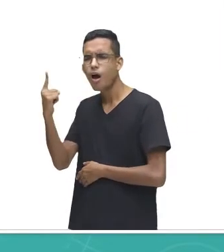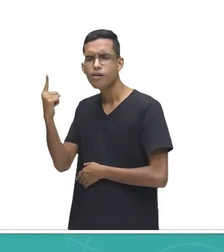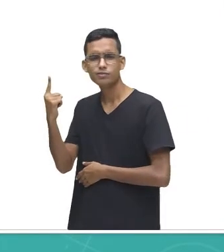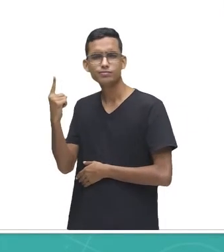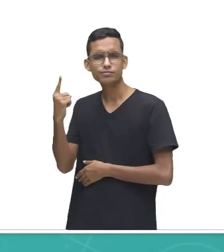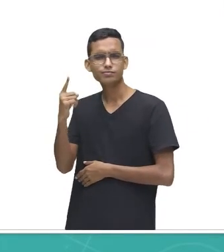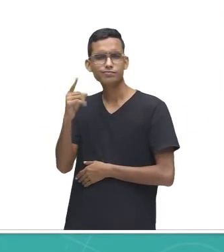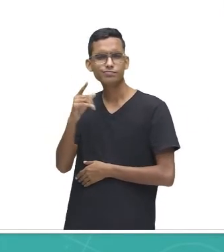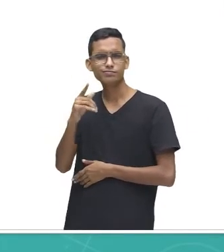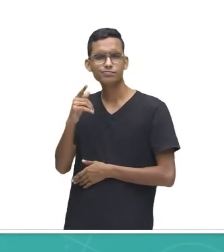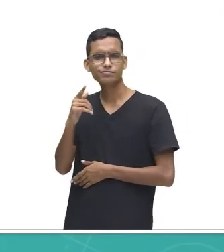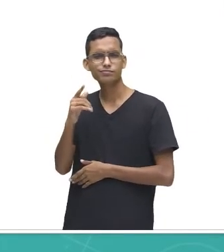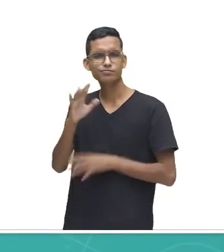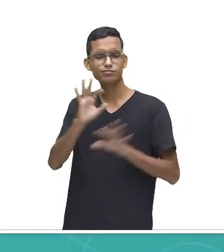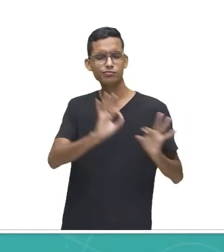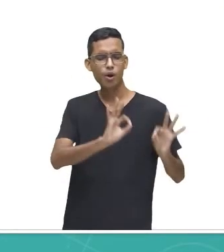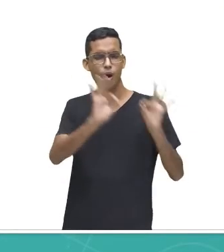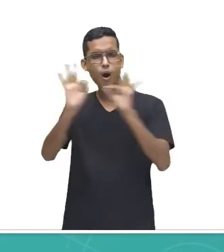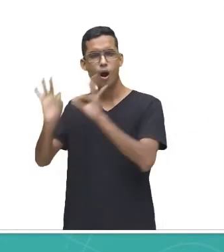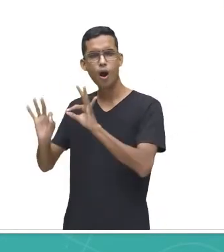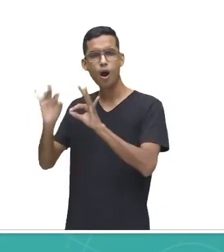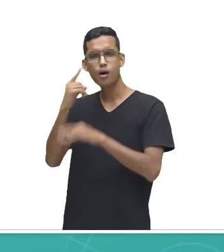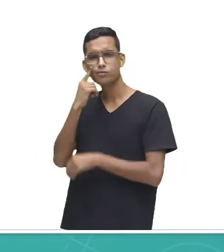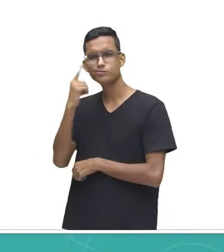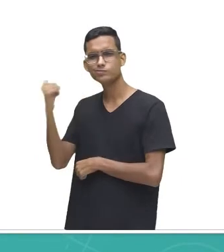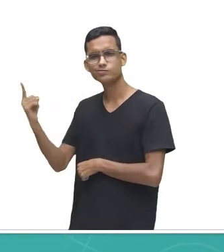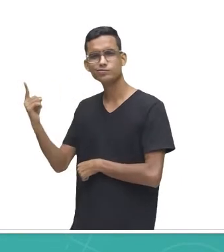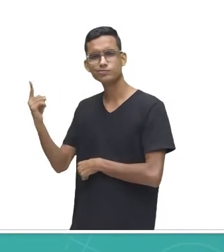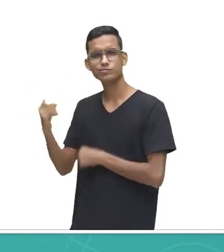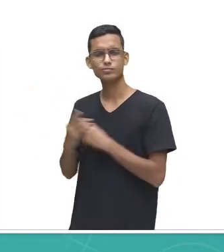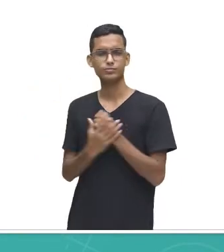Você está vendo aqui uma imagem